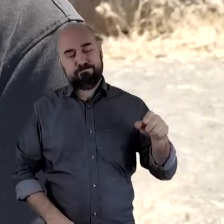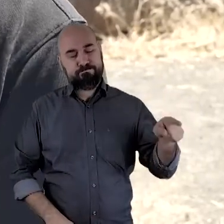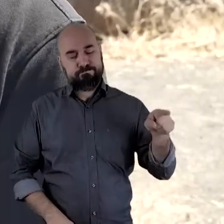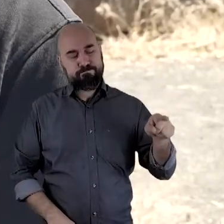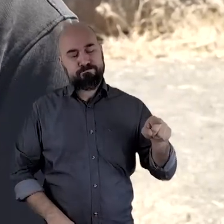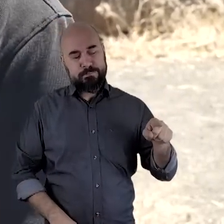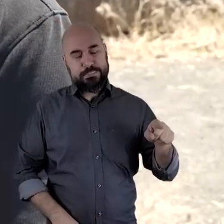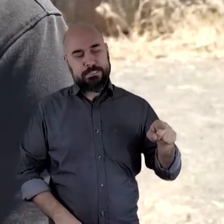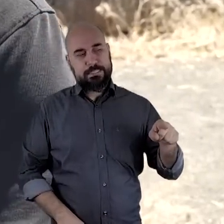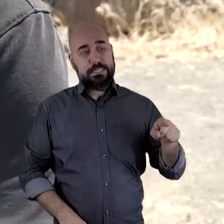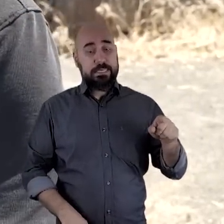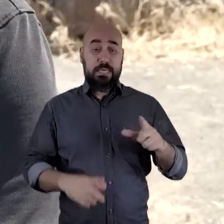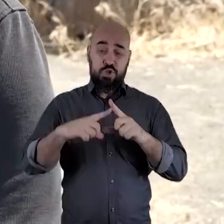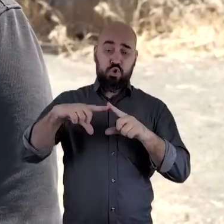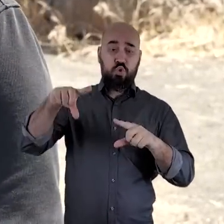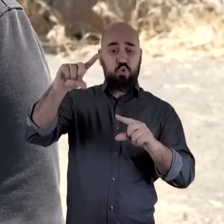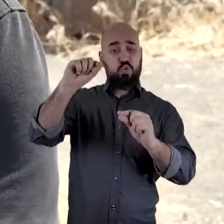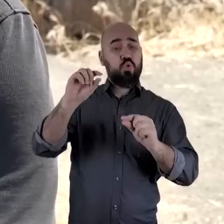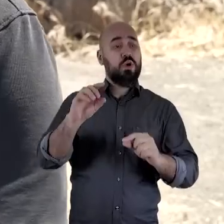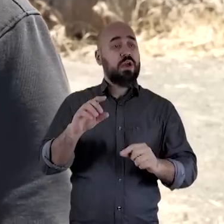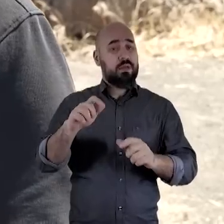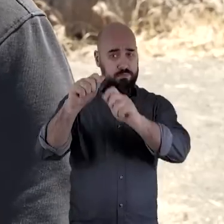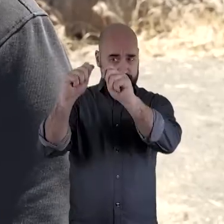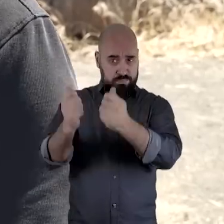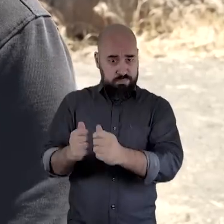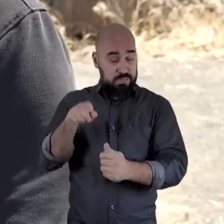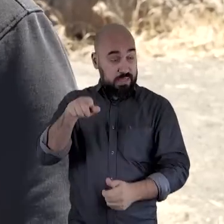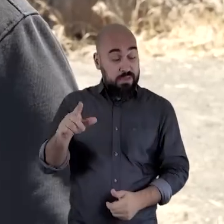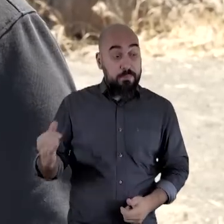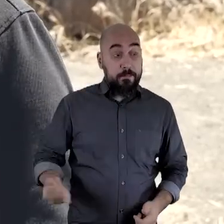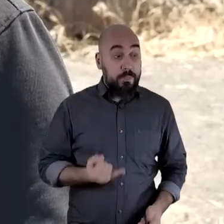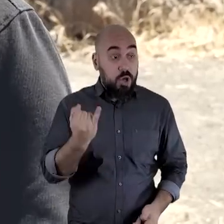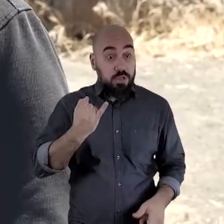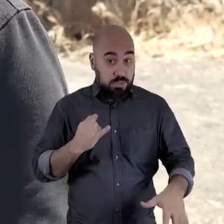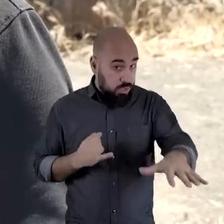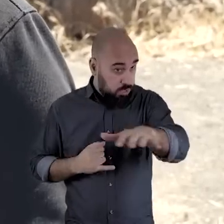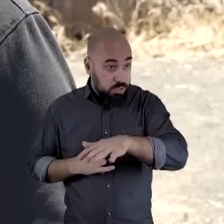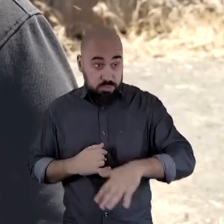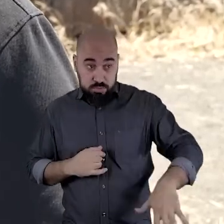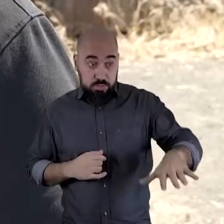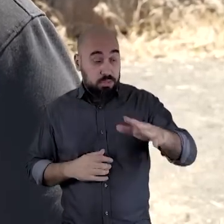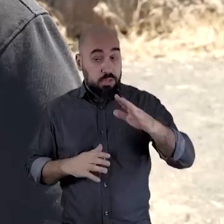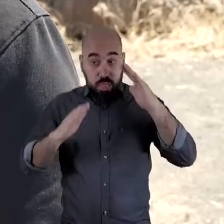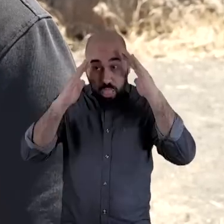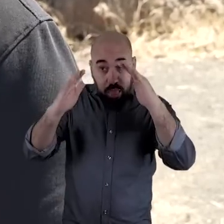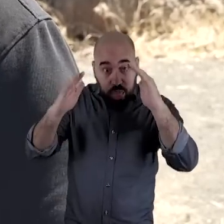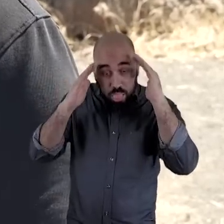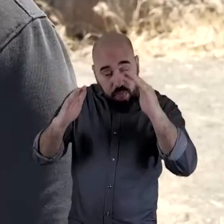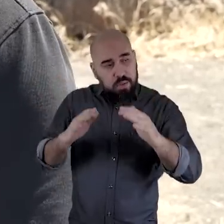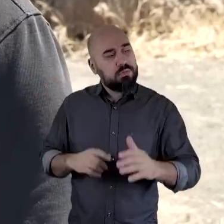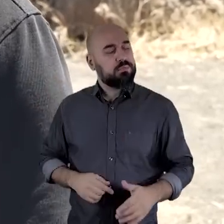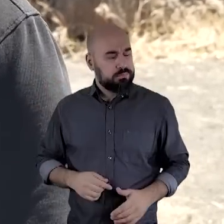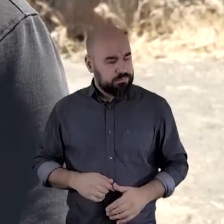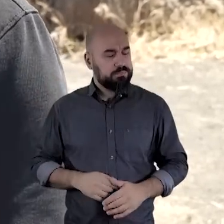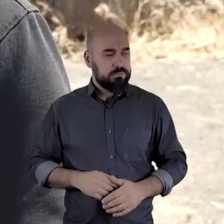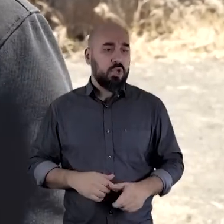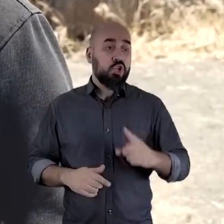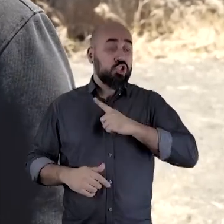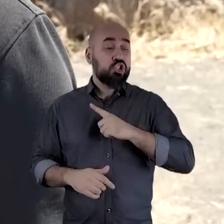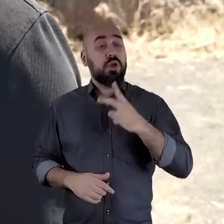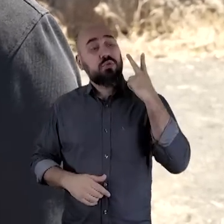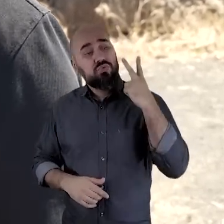disse, o deus da lua era muito importante na Mesopotâmia. Tinha